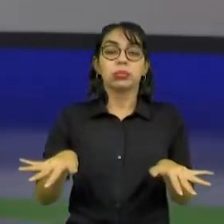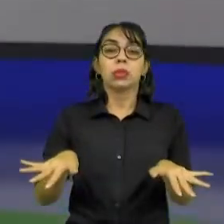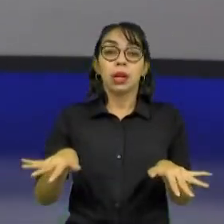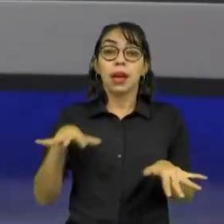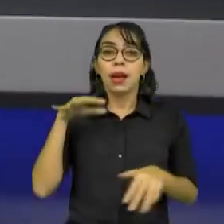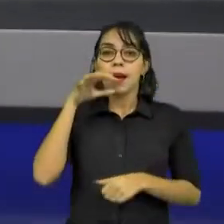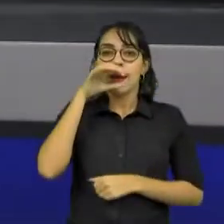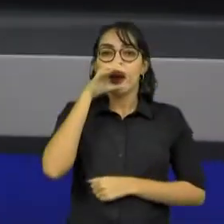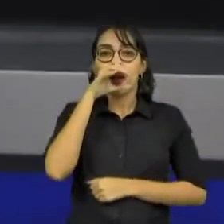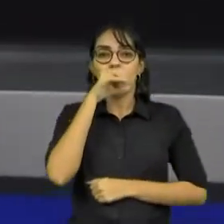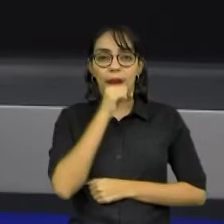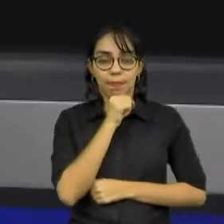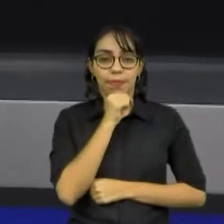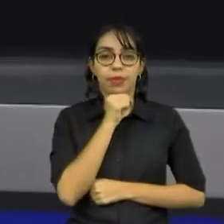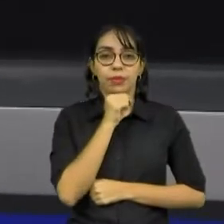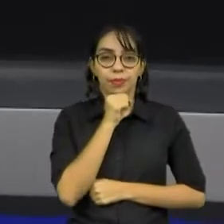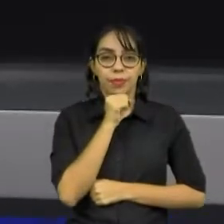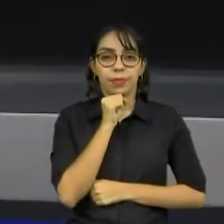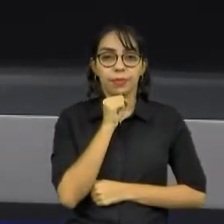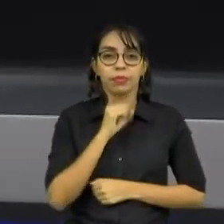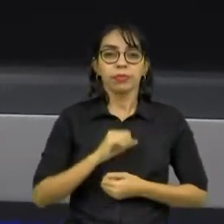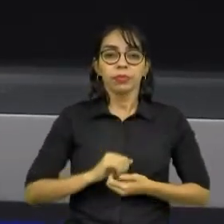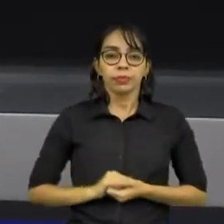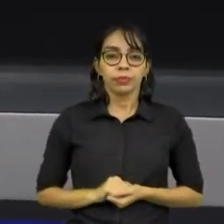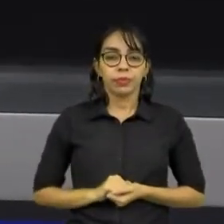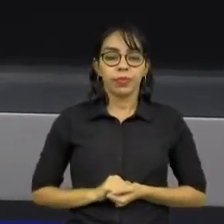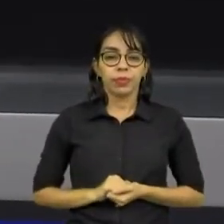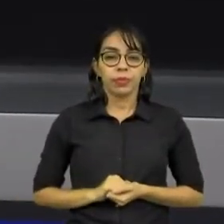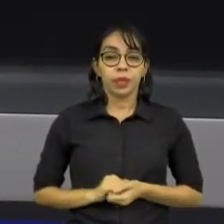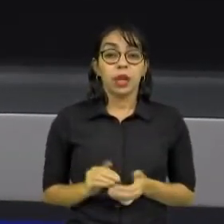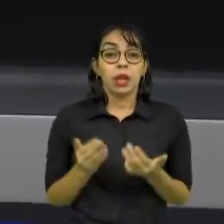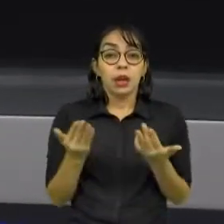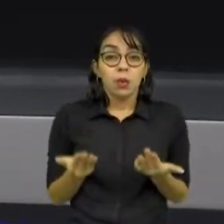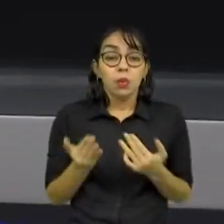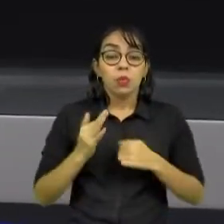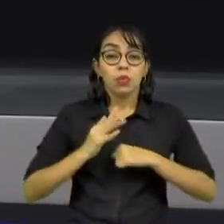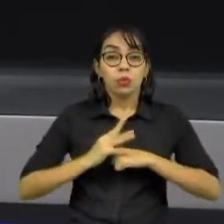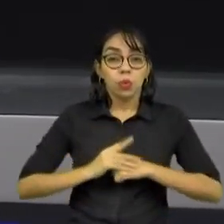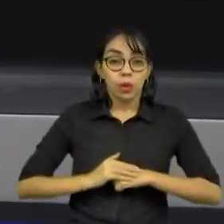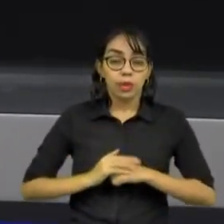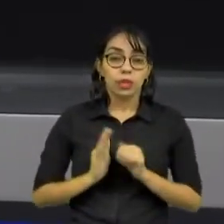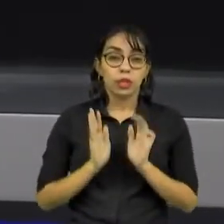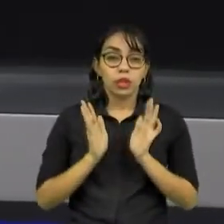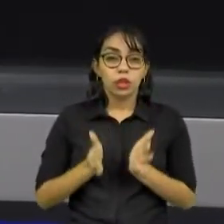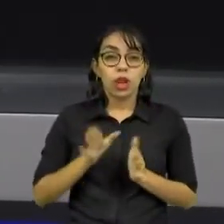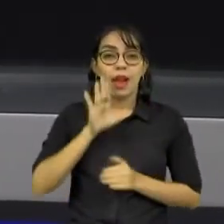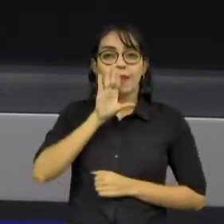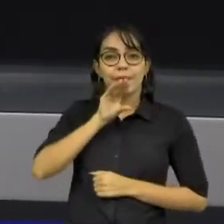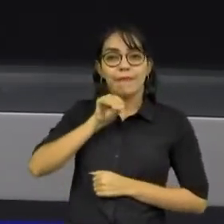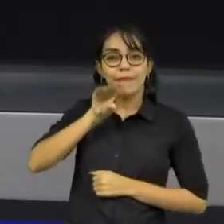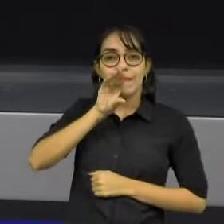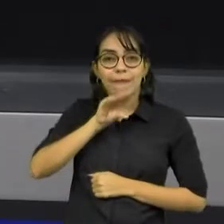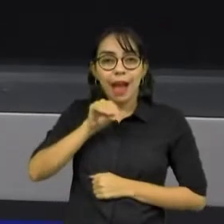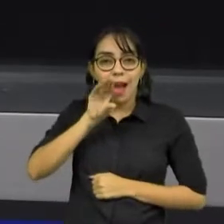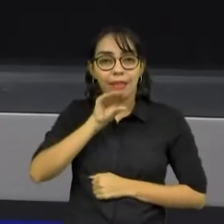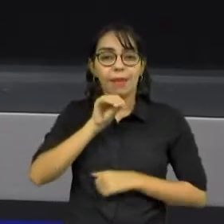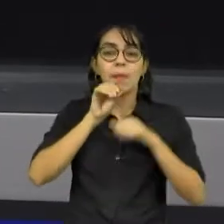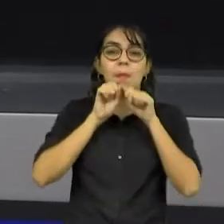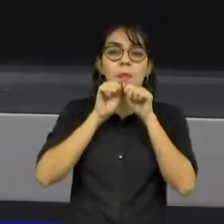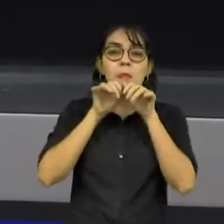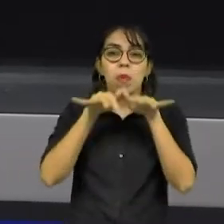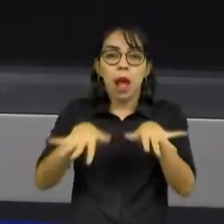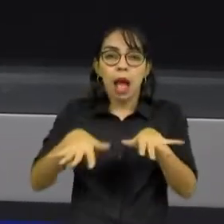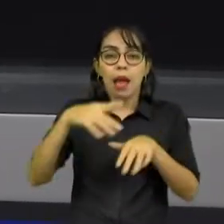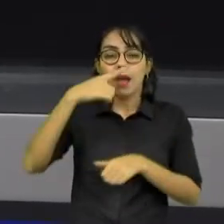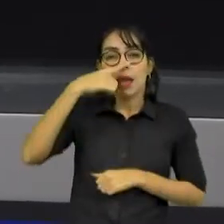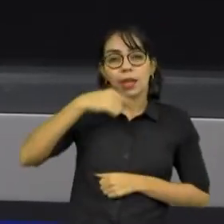ou mesmo a Covid-19. O sarampo é transmitido por meio da fala, da tosse, do espirro e